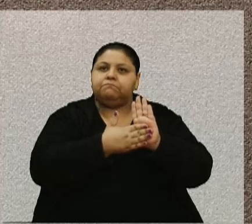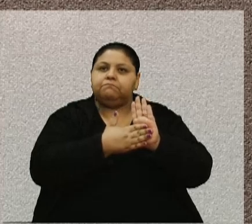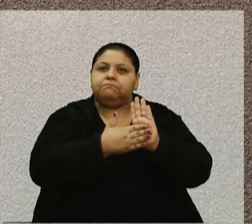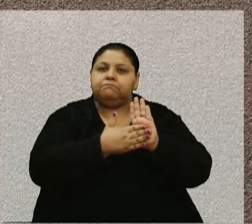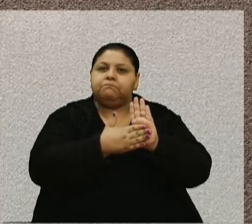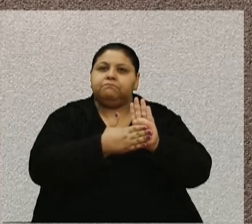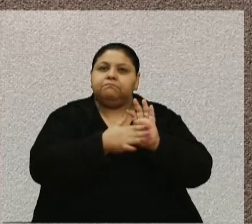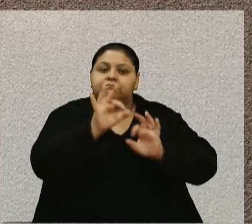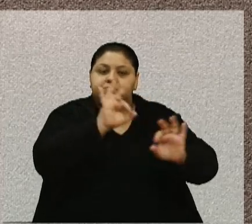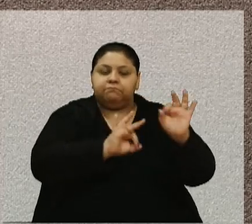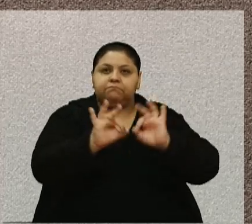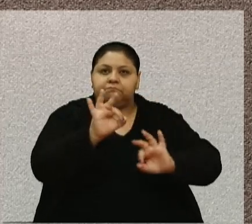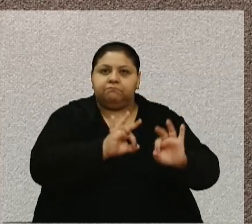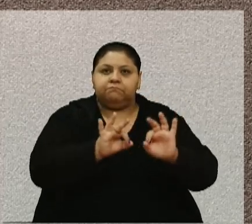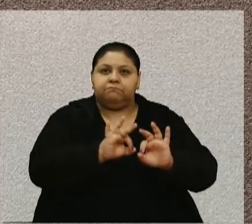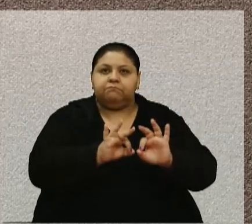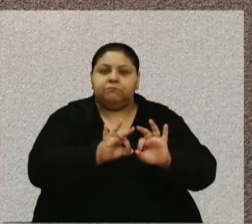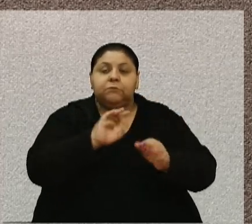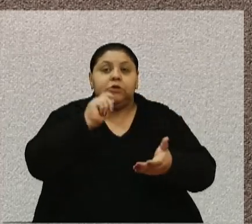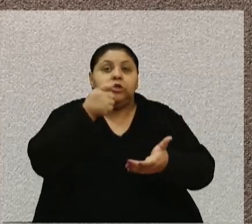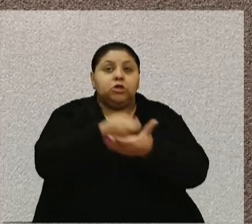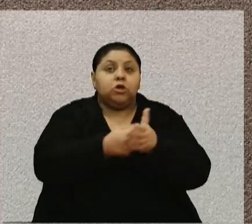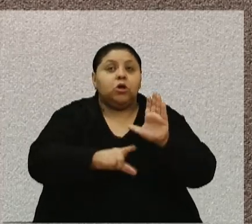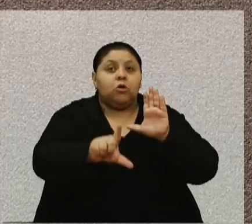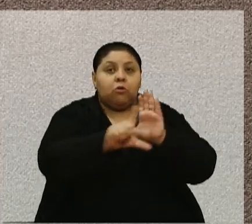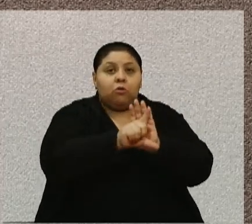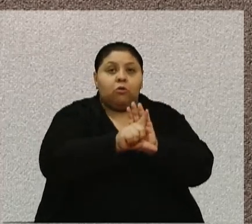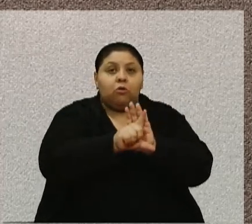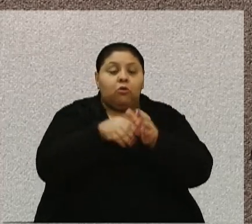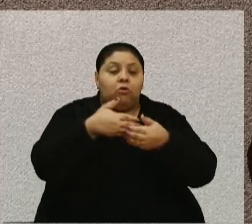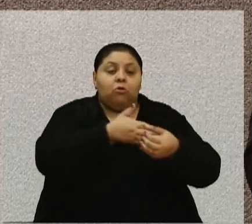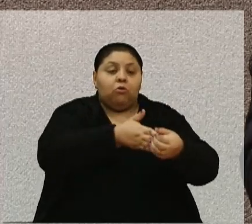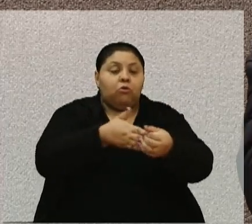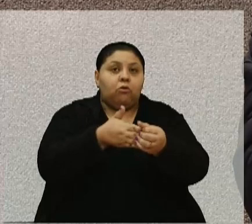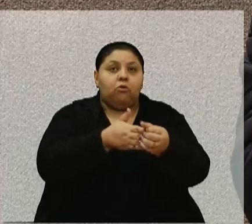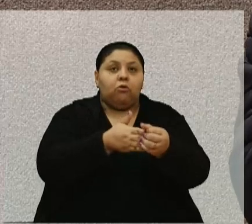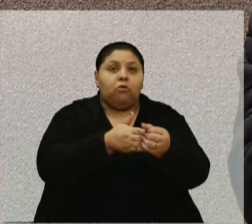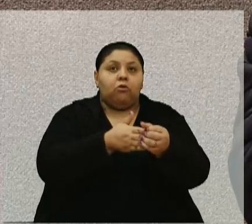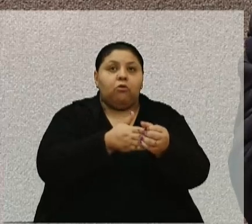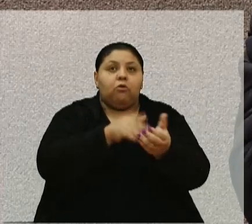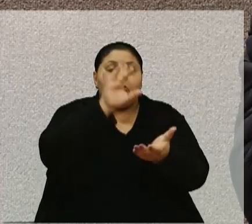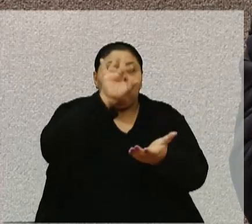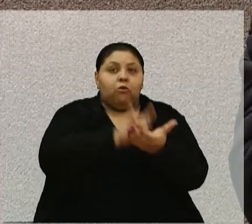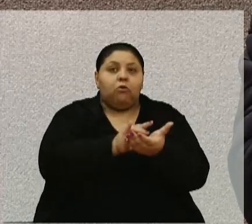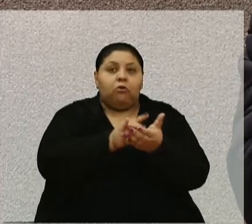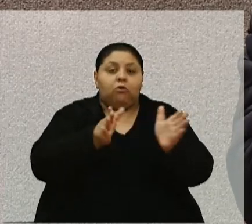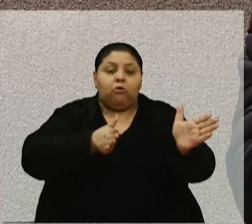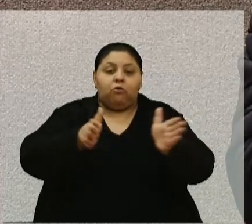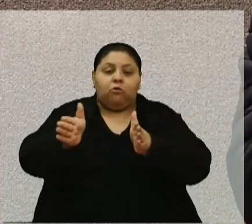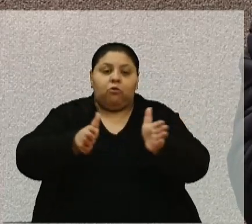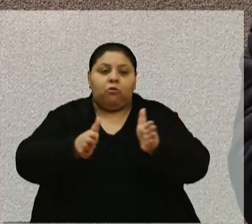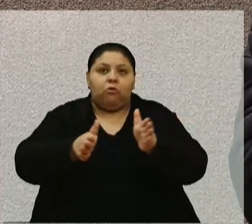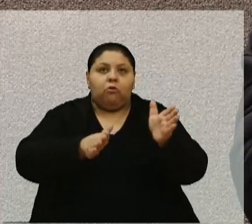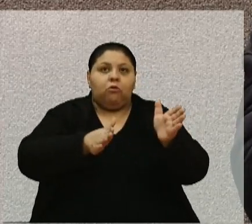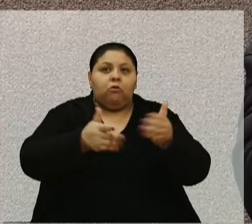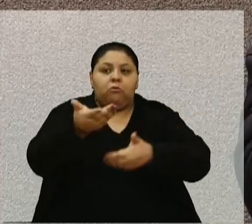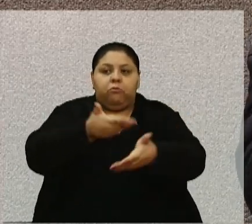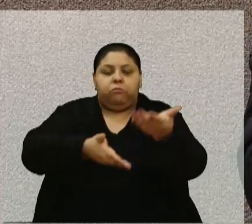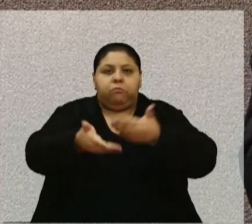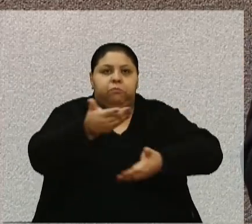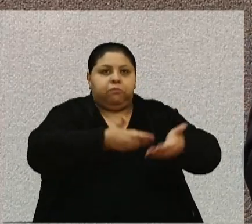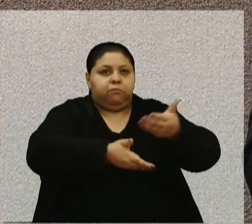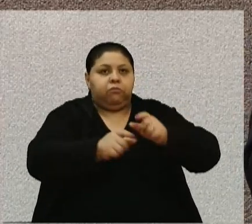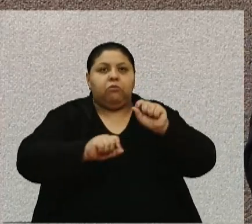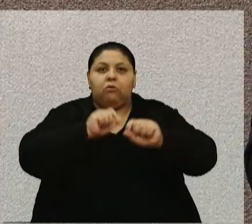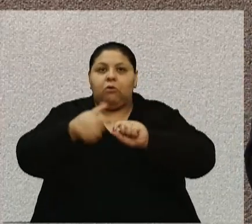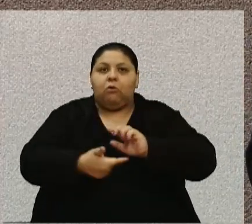premissas orientadoras, de ordem legal, mormente quanto aos aspectos formais e de prazos de ingresso e tramitação.